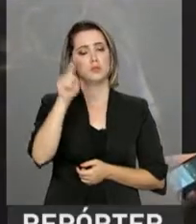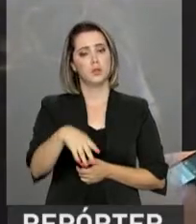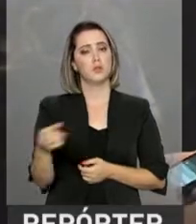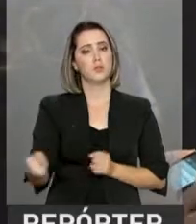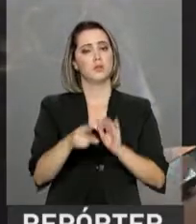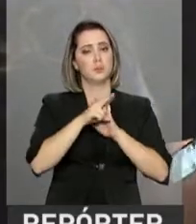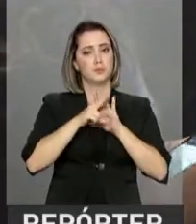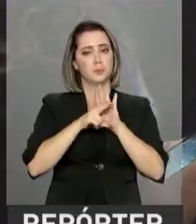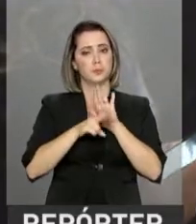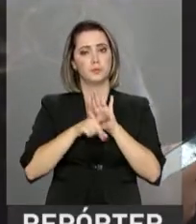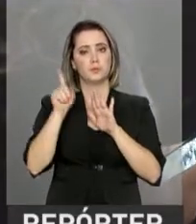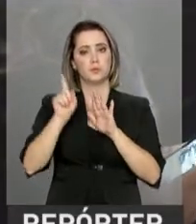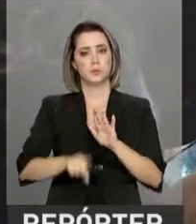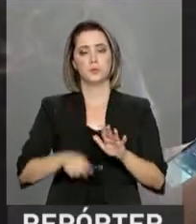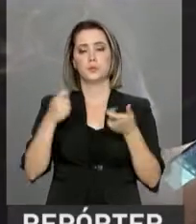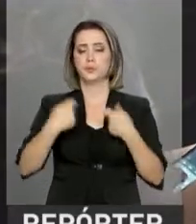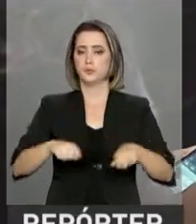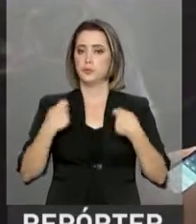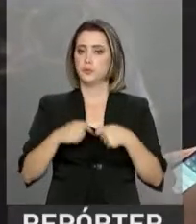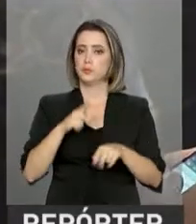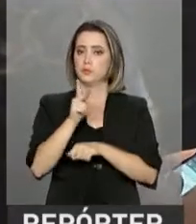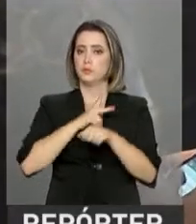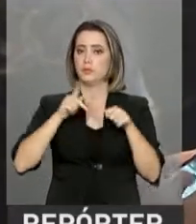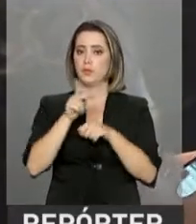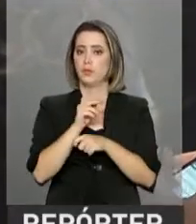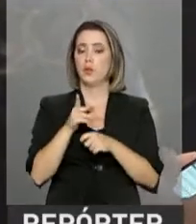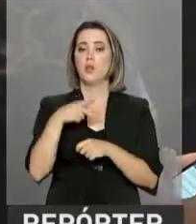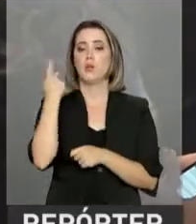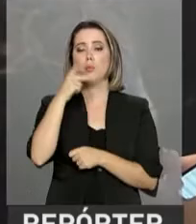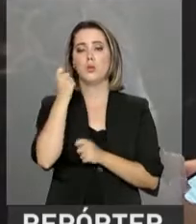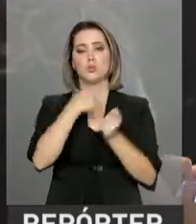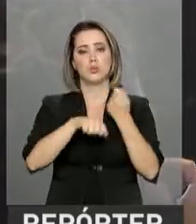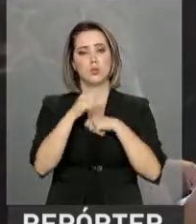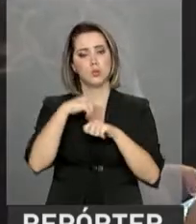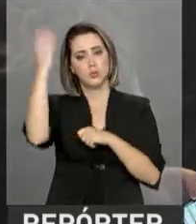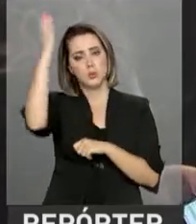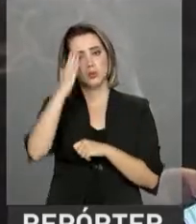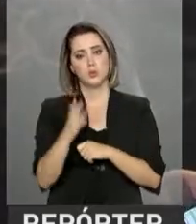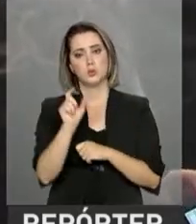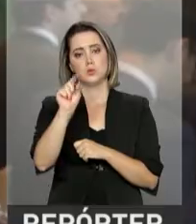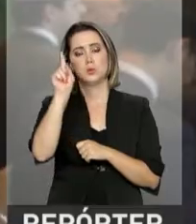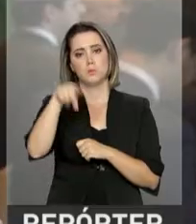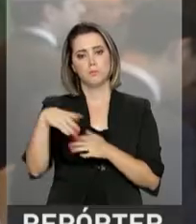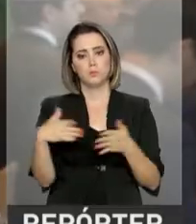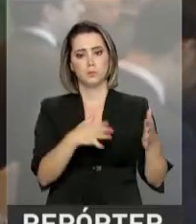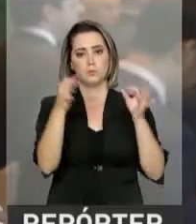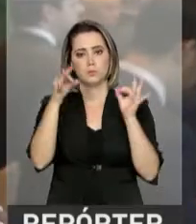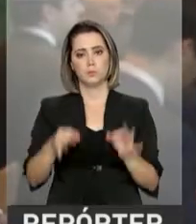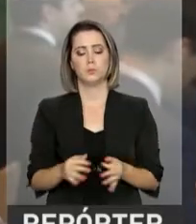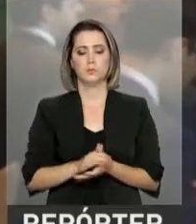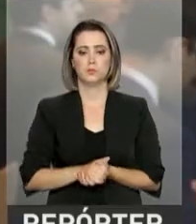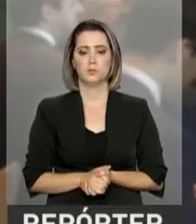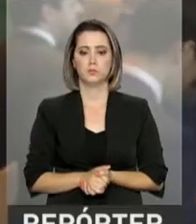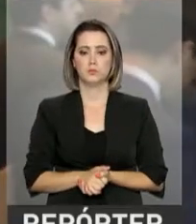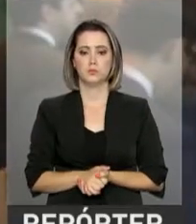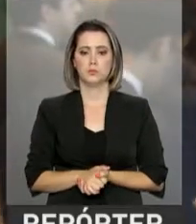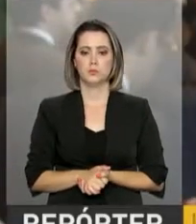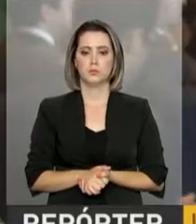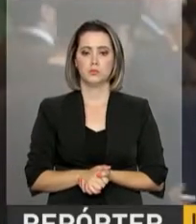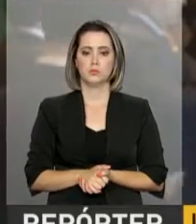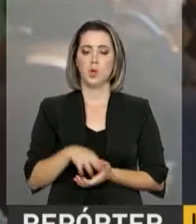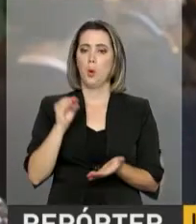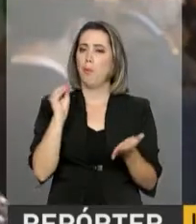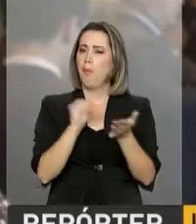as reformas são mesmo necessárias ao país e à política econômica do governo está no caminho certo poucas vezes na história do